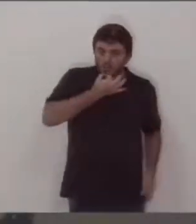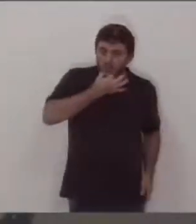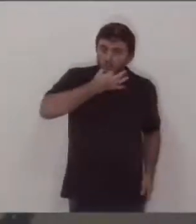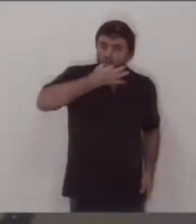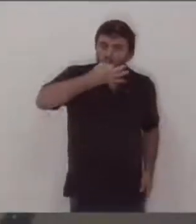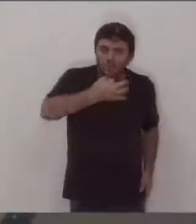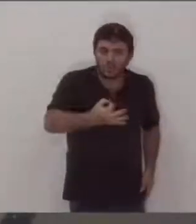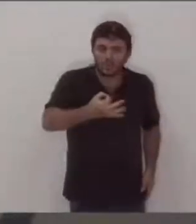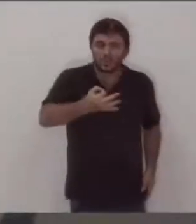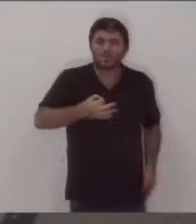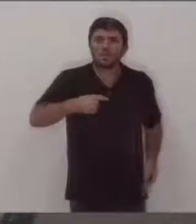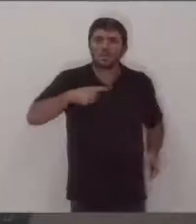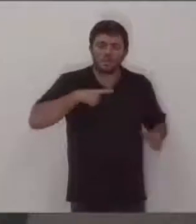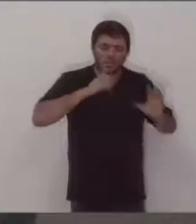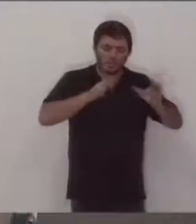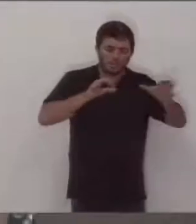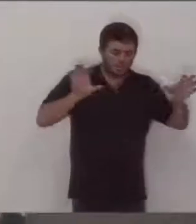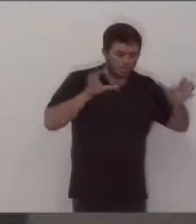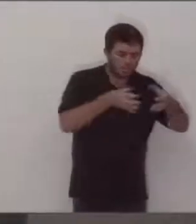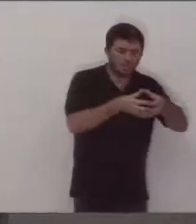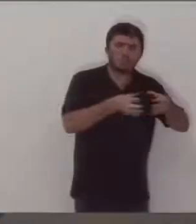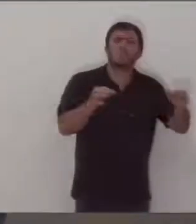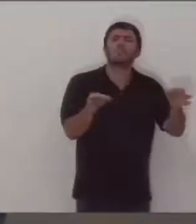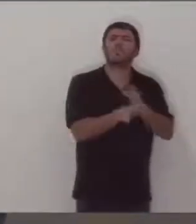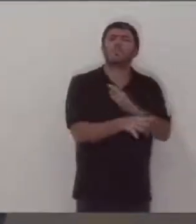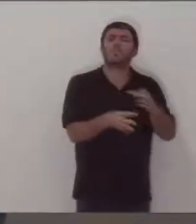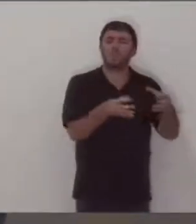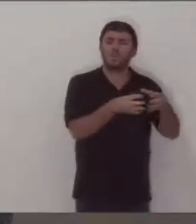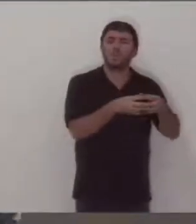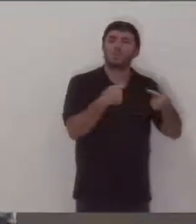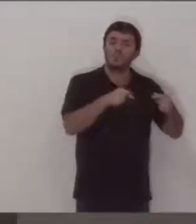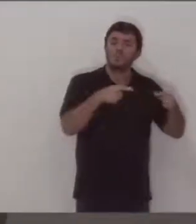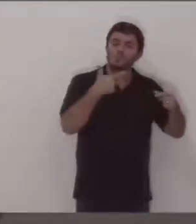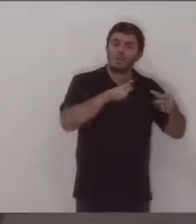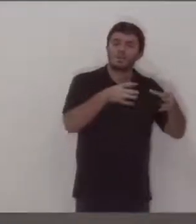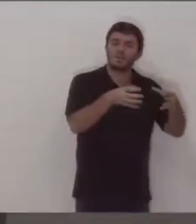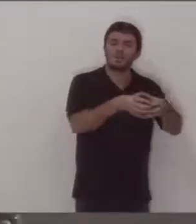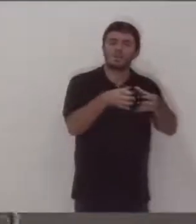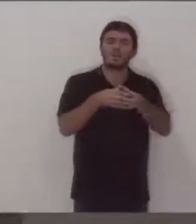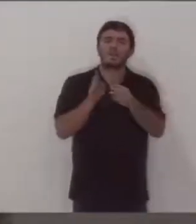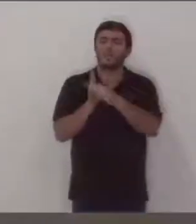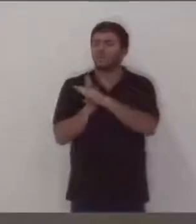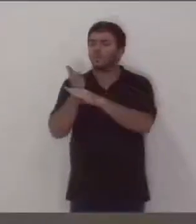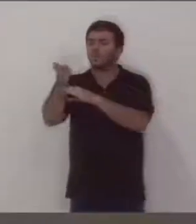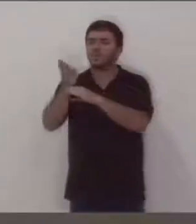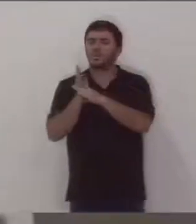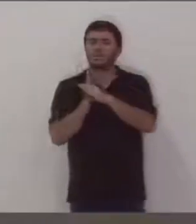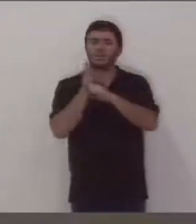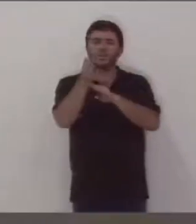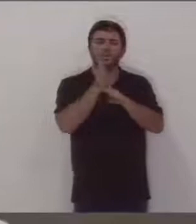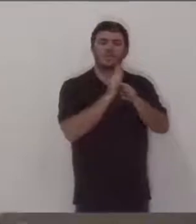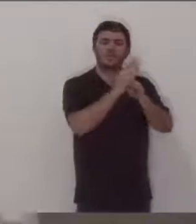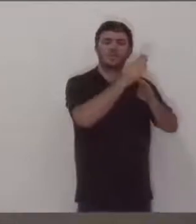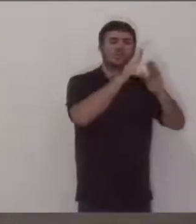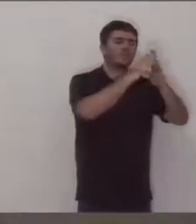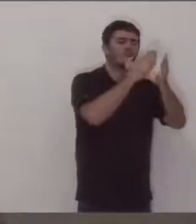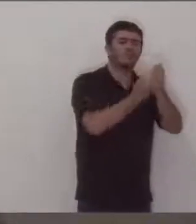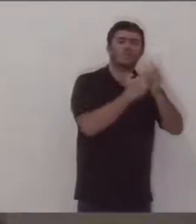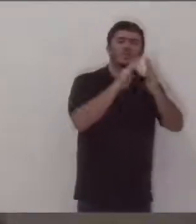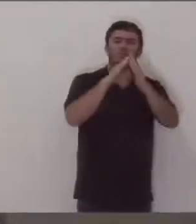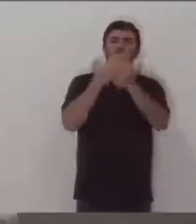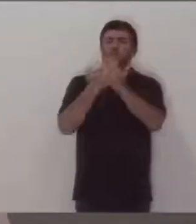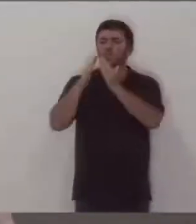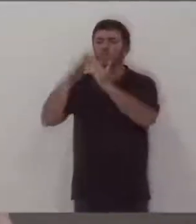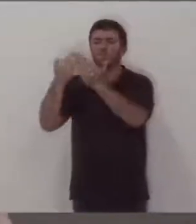tem até uma equipe para isso pronta, mas de repente montar mais equipes e que visitar as escolas, visitar o próprio poder